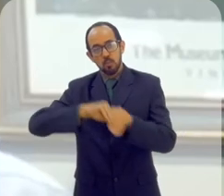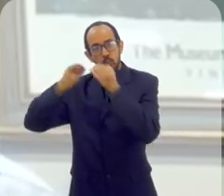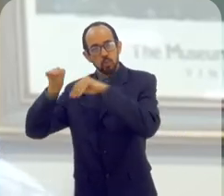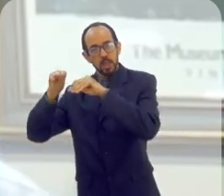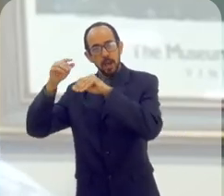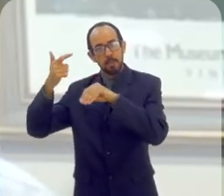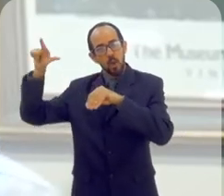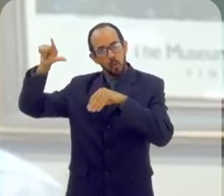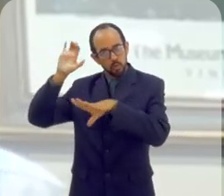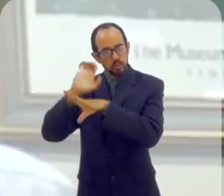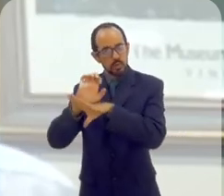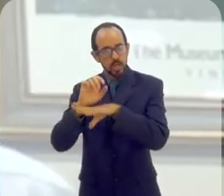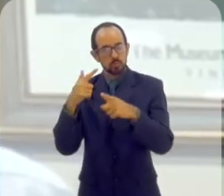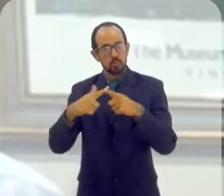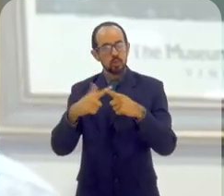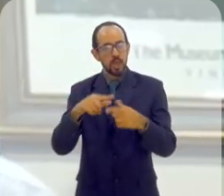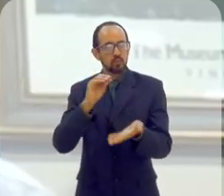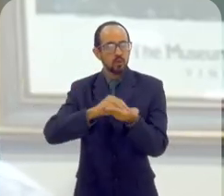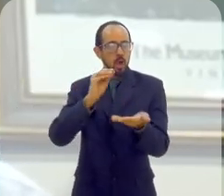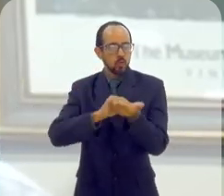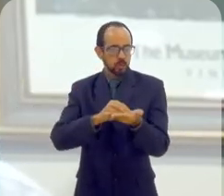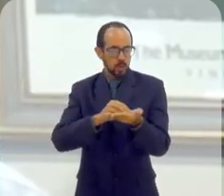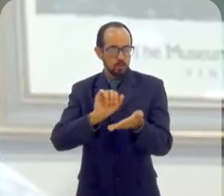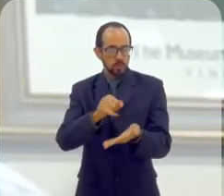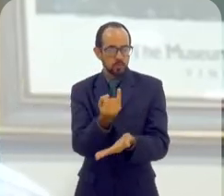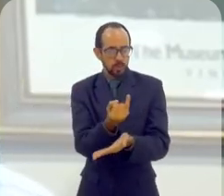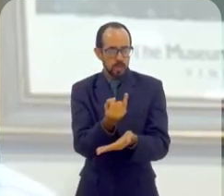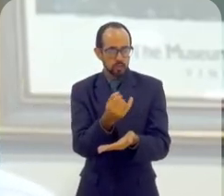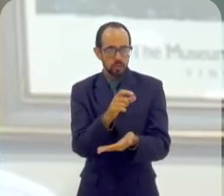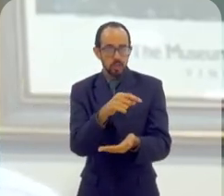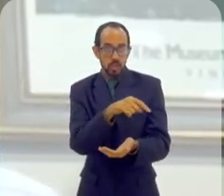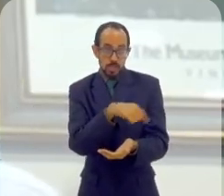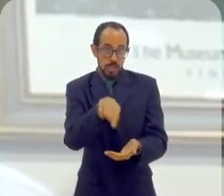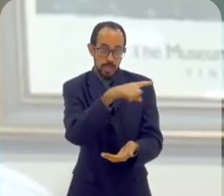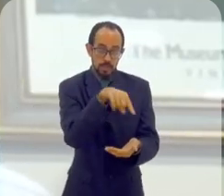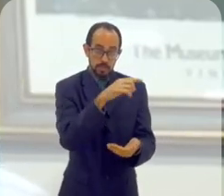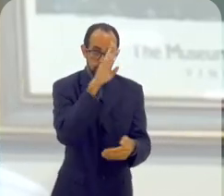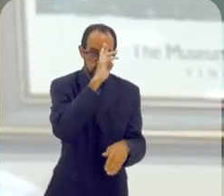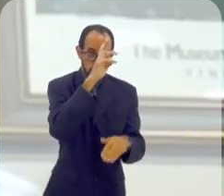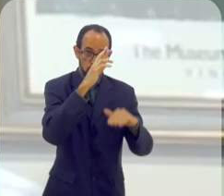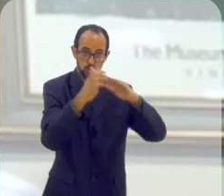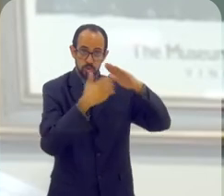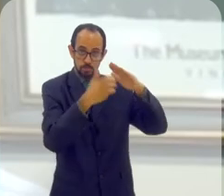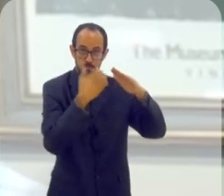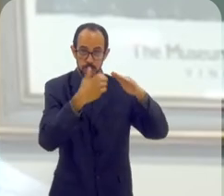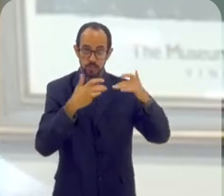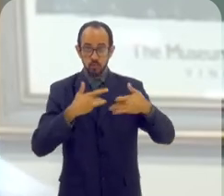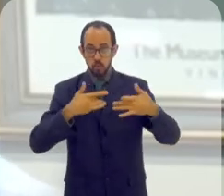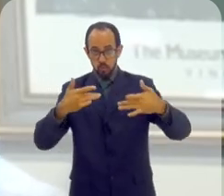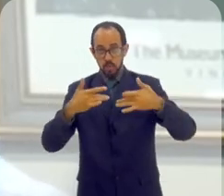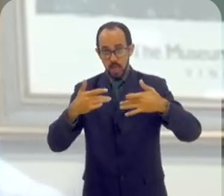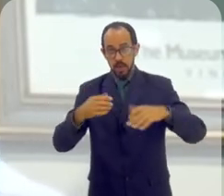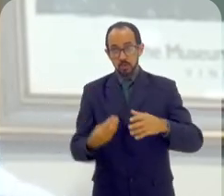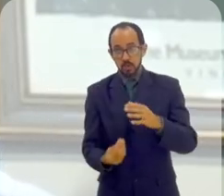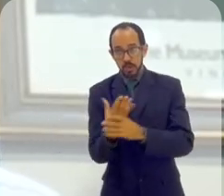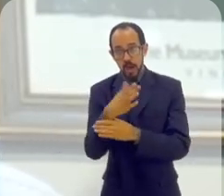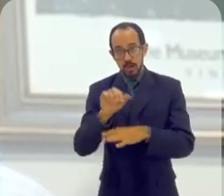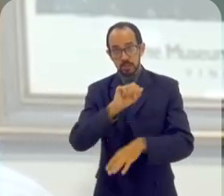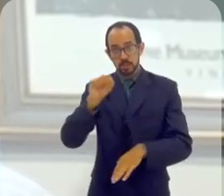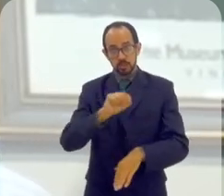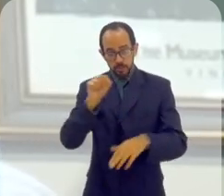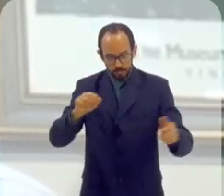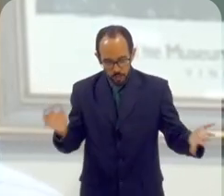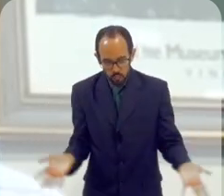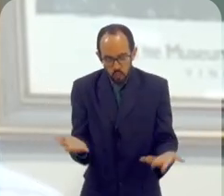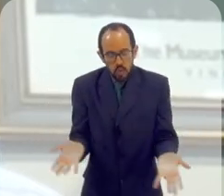ir embora do Rio de Janeiro porque não tem oportunidade então esses empresários de maneira voluntária se juntaram criar a sua associação